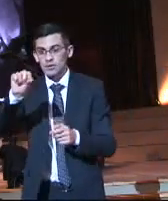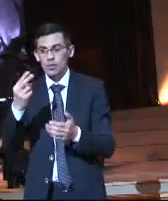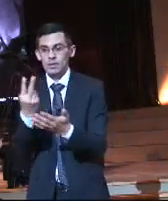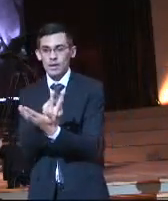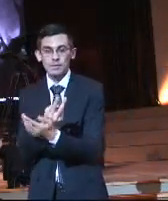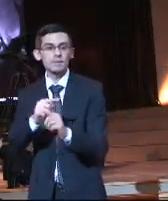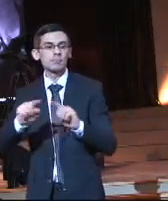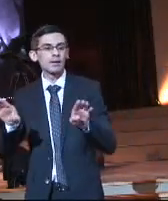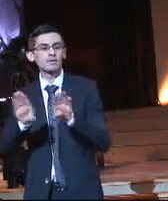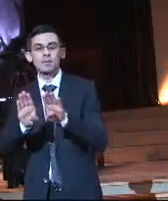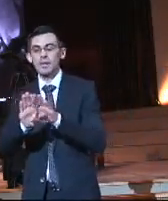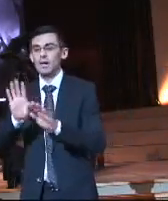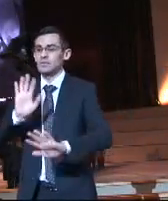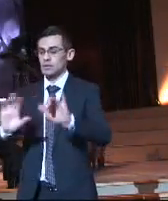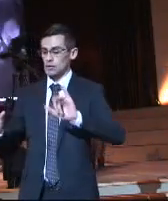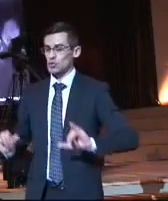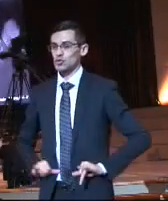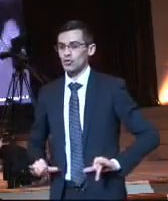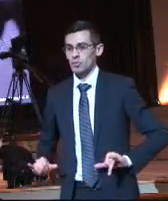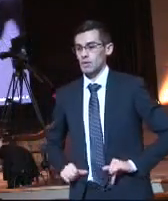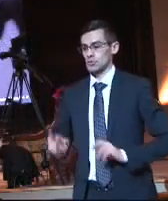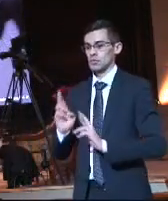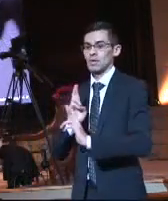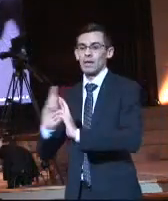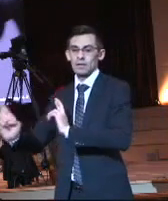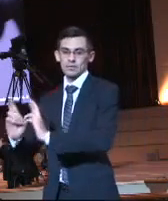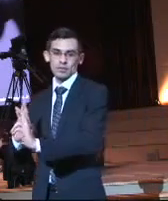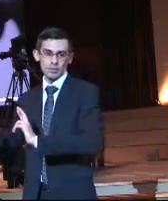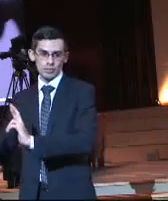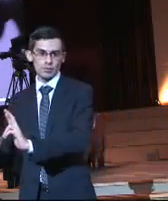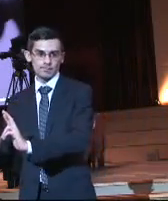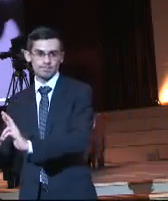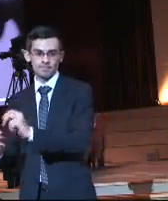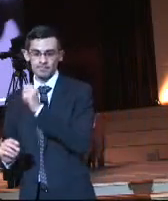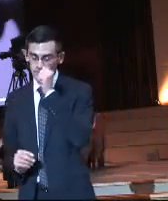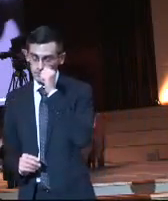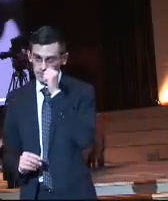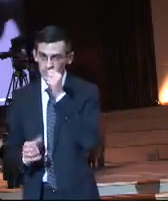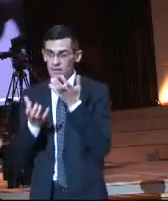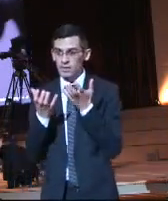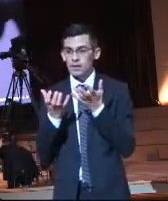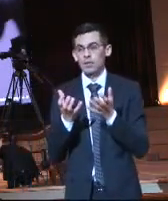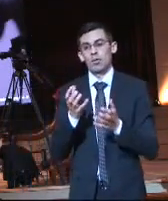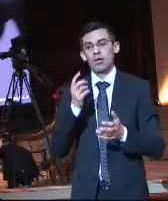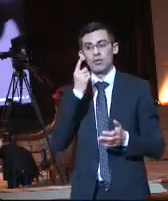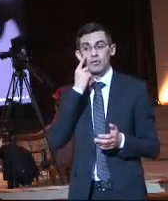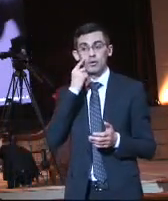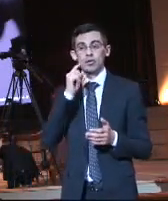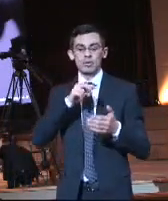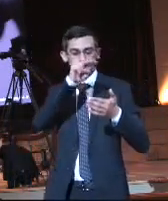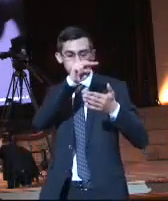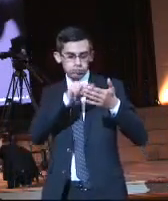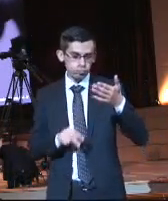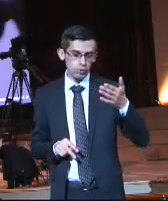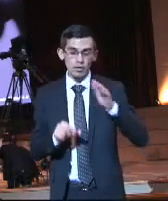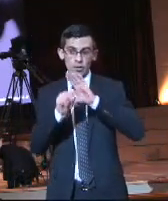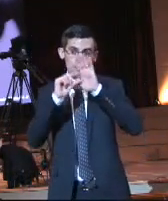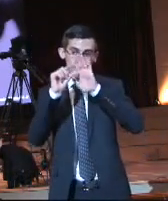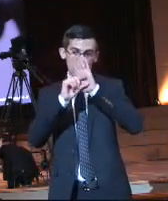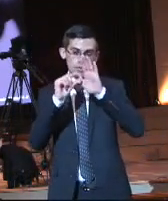muito sofrimento que tem a ver com os nossos relacionamentos. Eu quero que você escute aqui a leitura desse